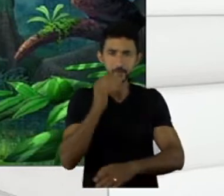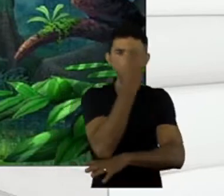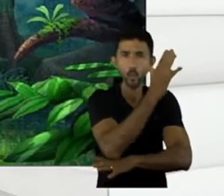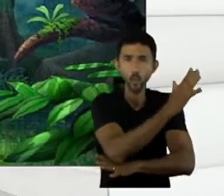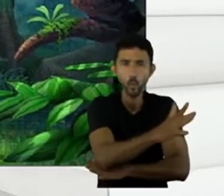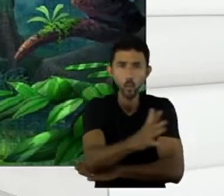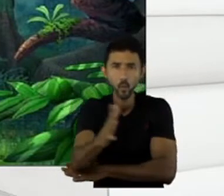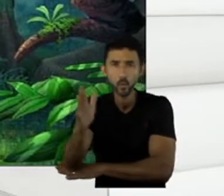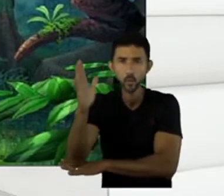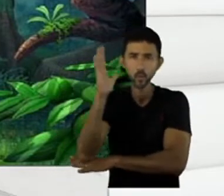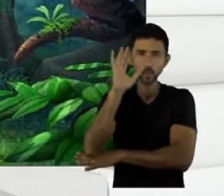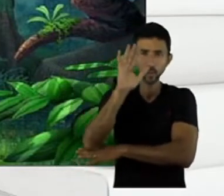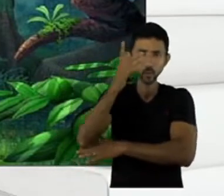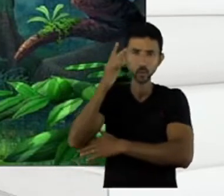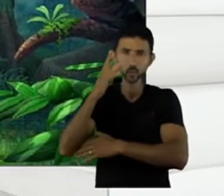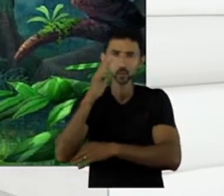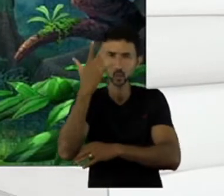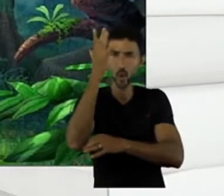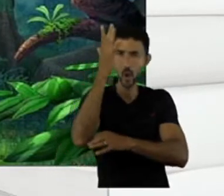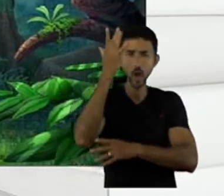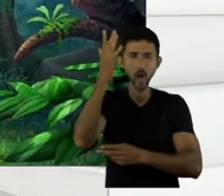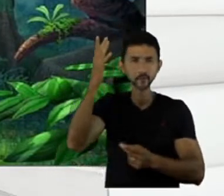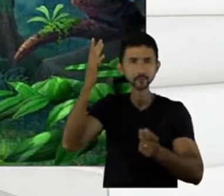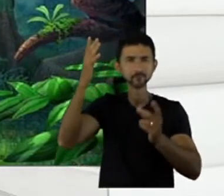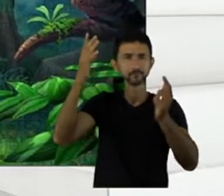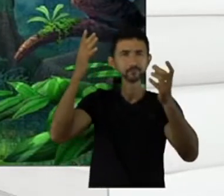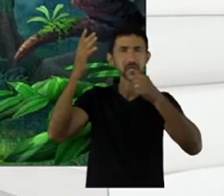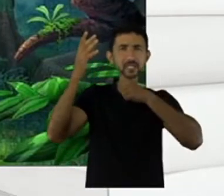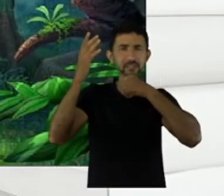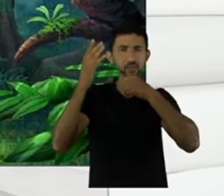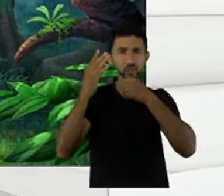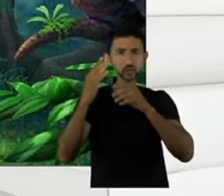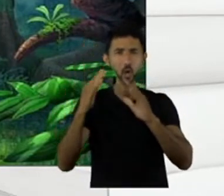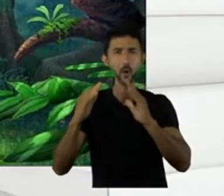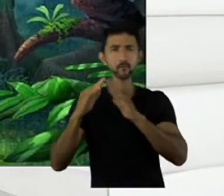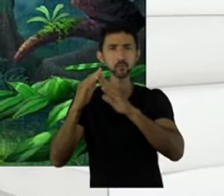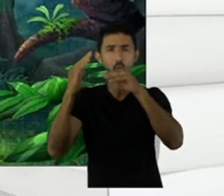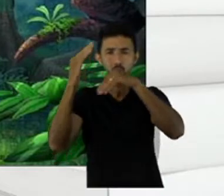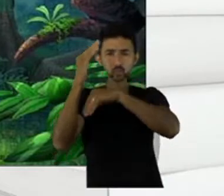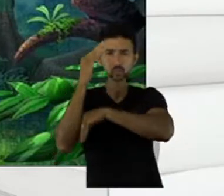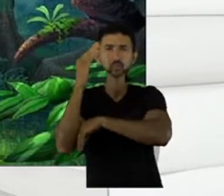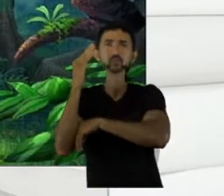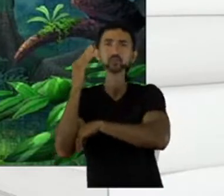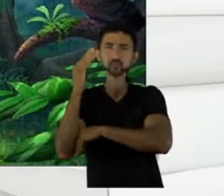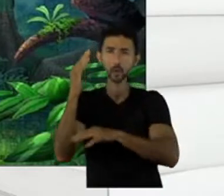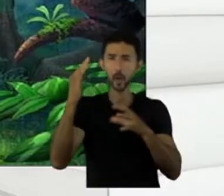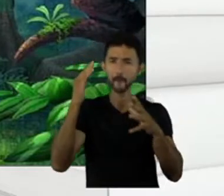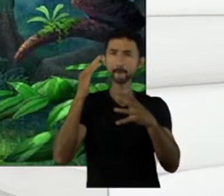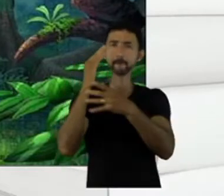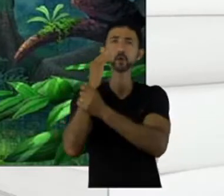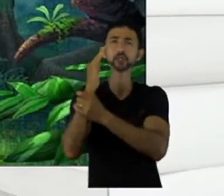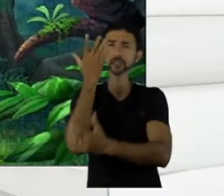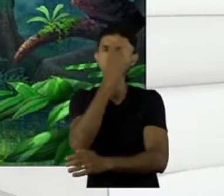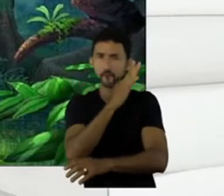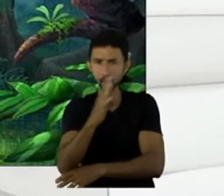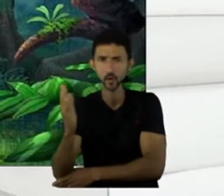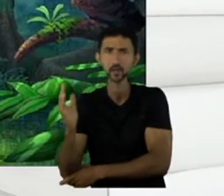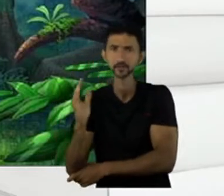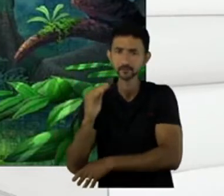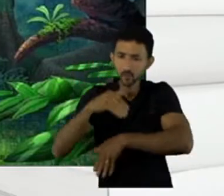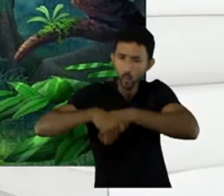No meio da floresta, dentro de uma árvore antiga, mora o guardião da floresta, o